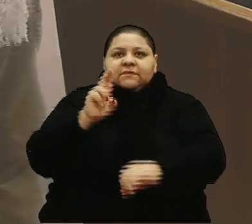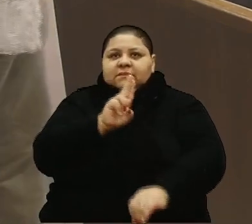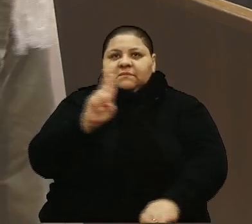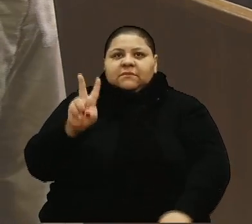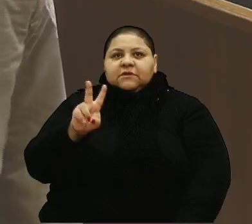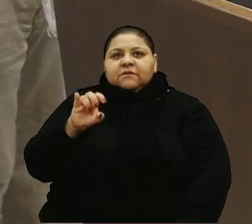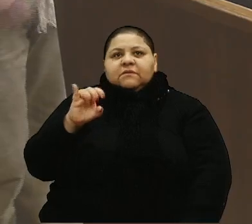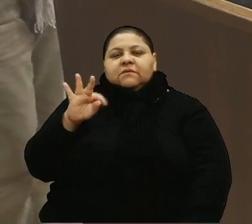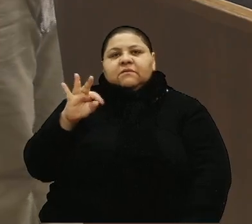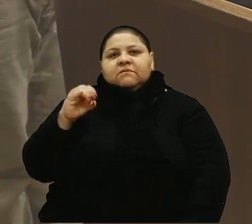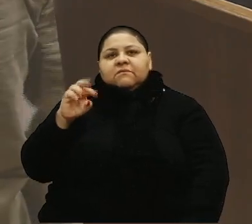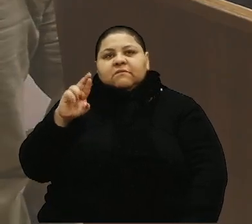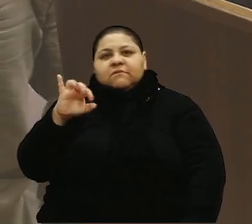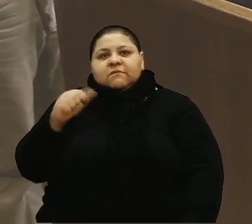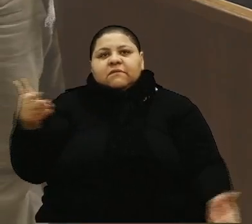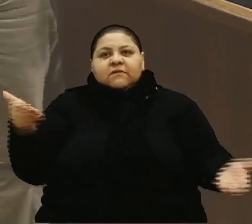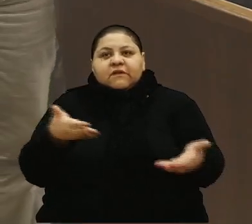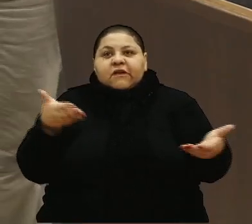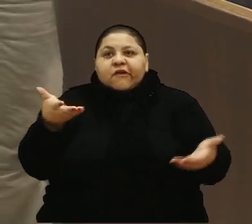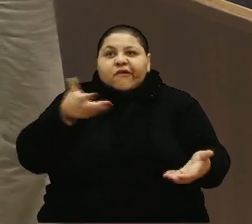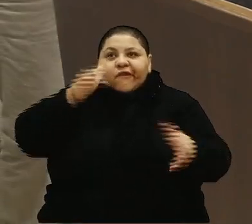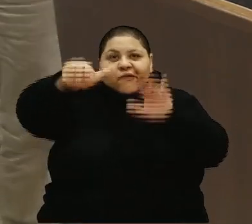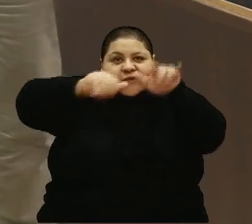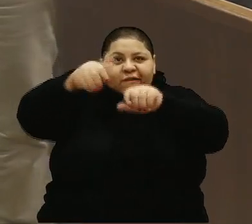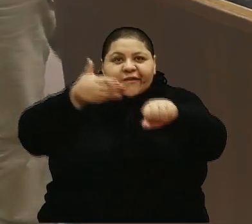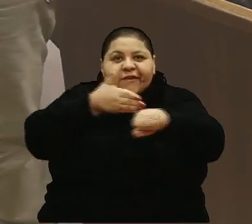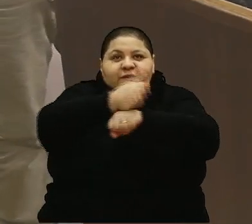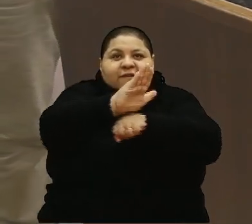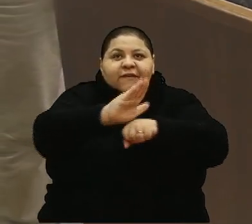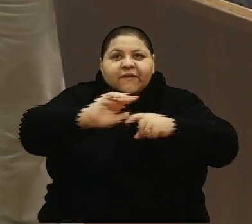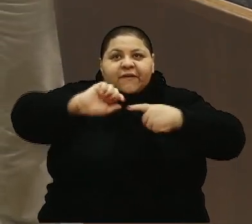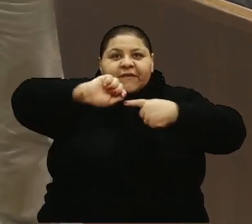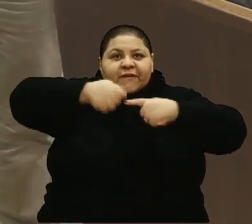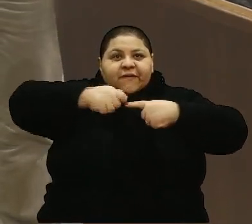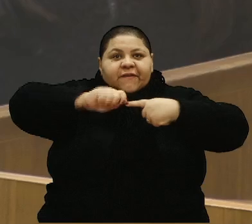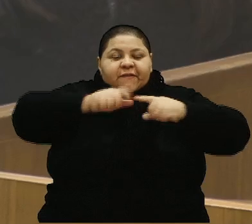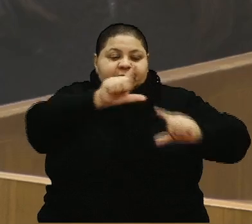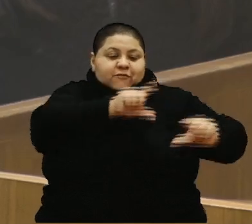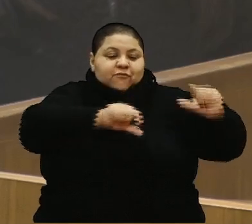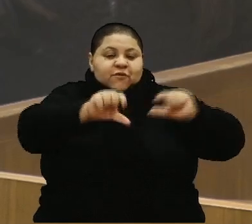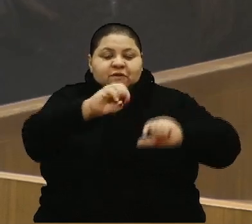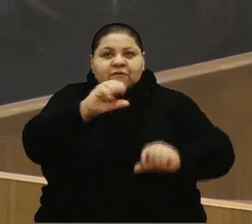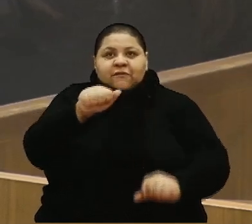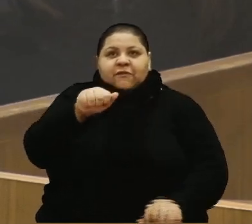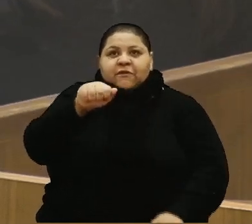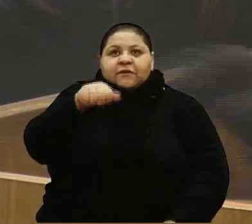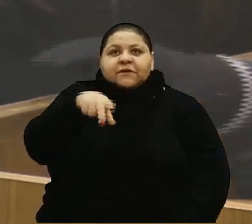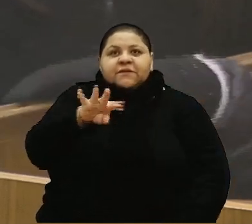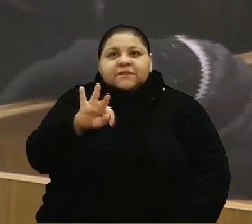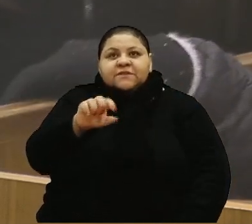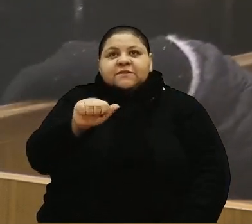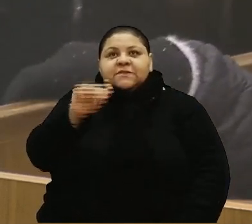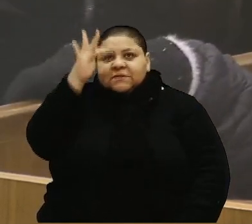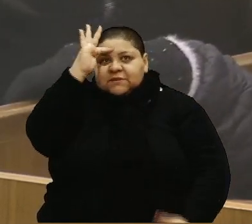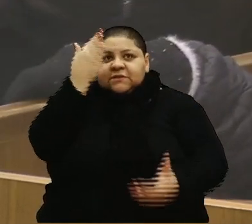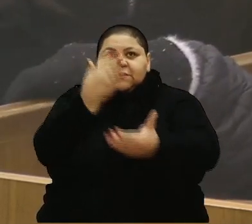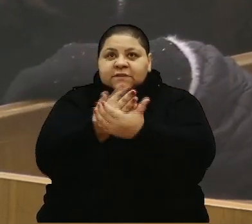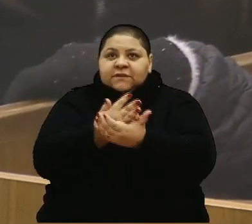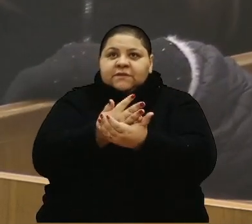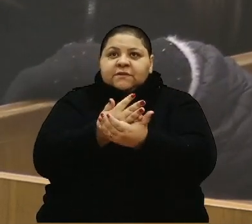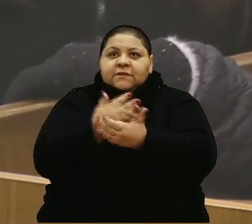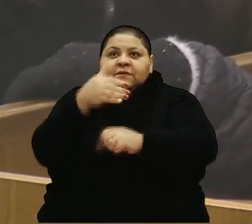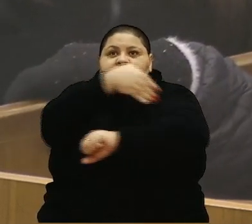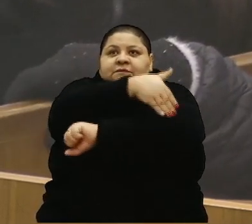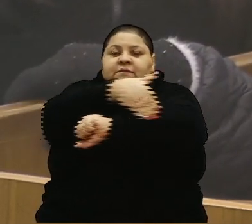Vitória e eu queria convidar vocês a participar da nossa feijoada no Murialdo Santa Fé. Vai ser no